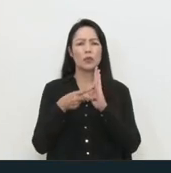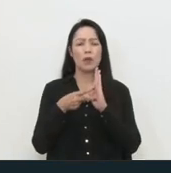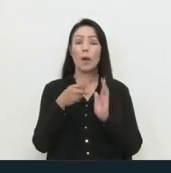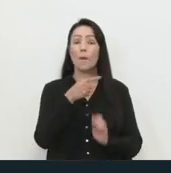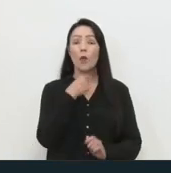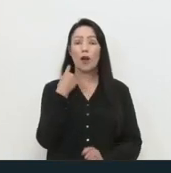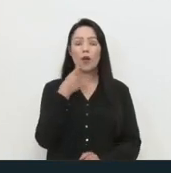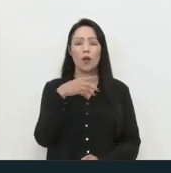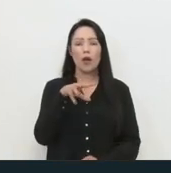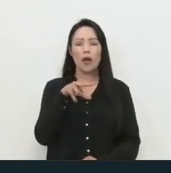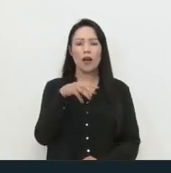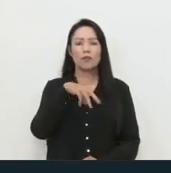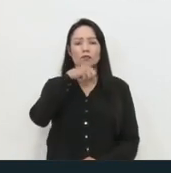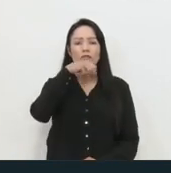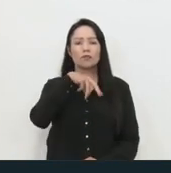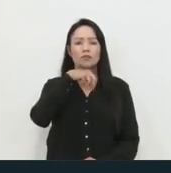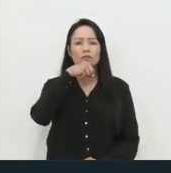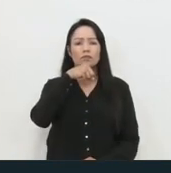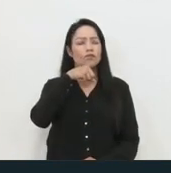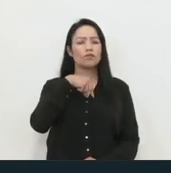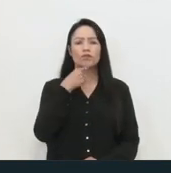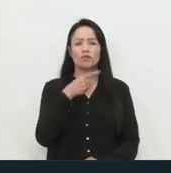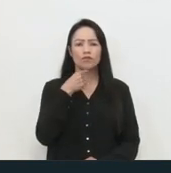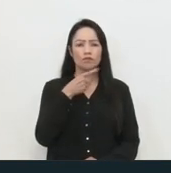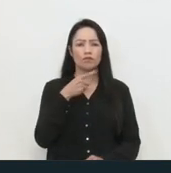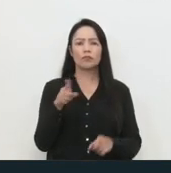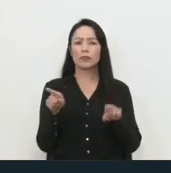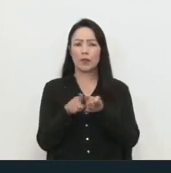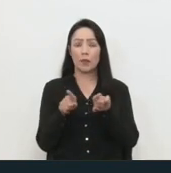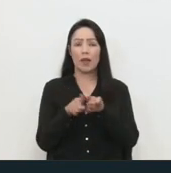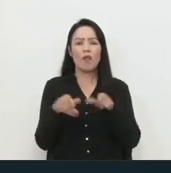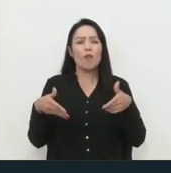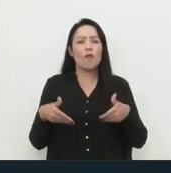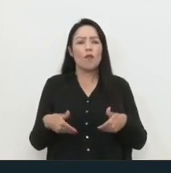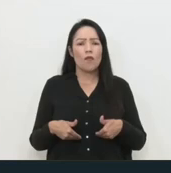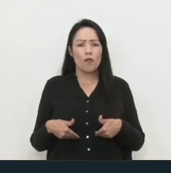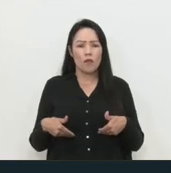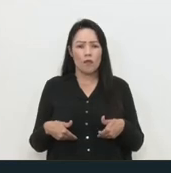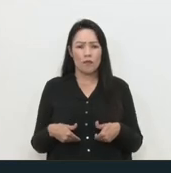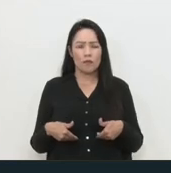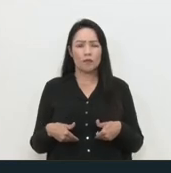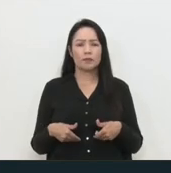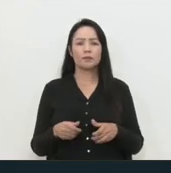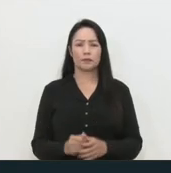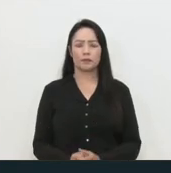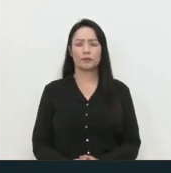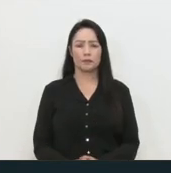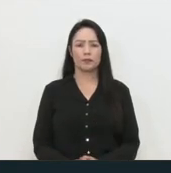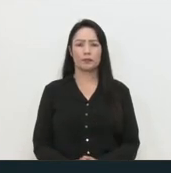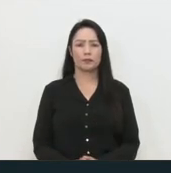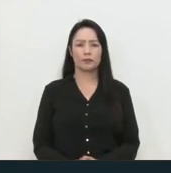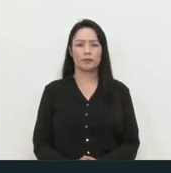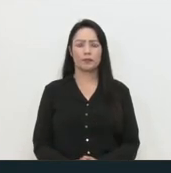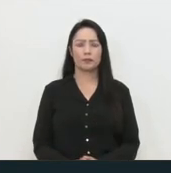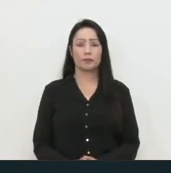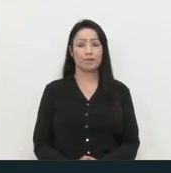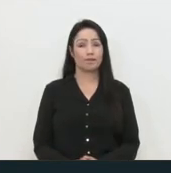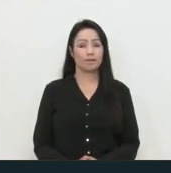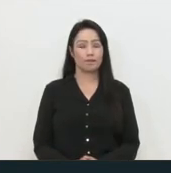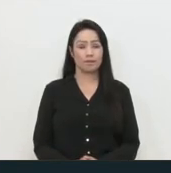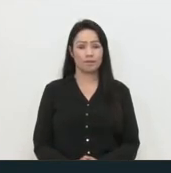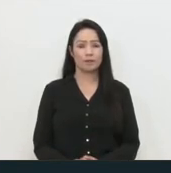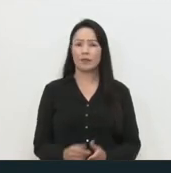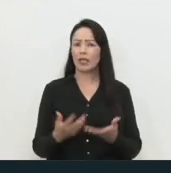asfixia e de fome isso não é de maneira nenhuma